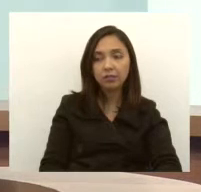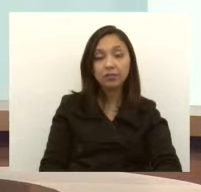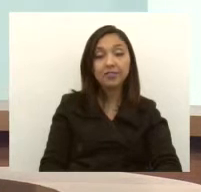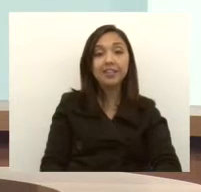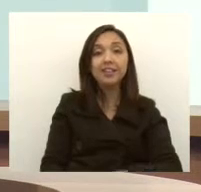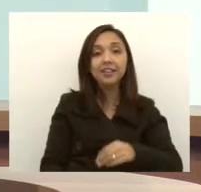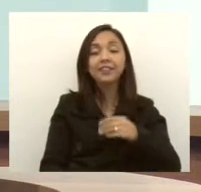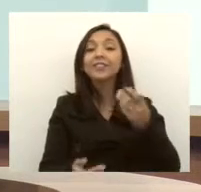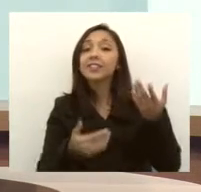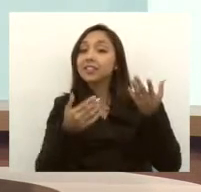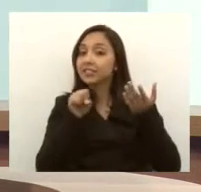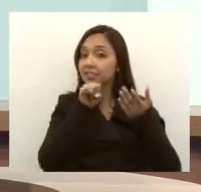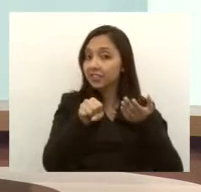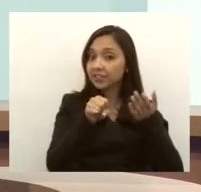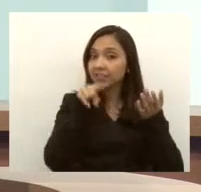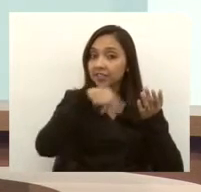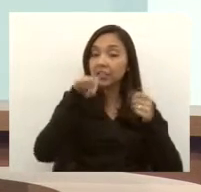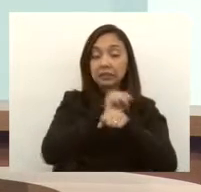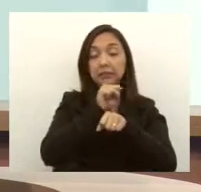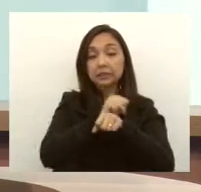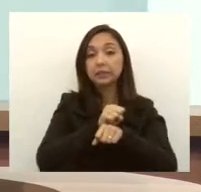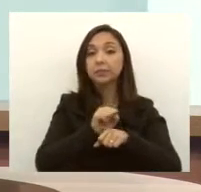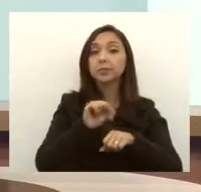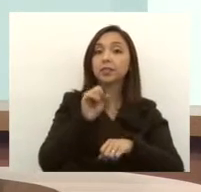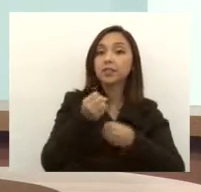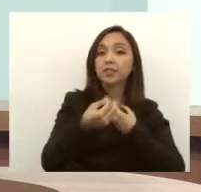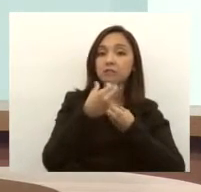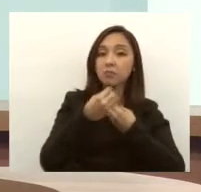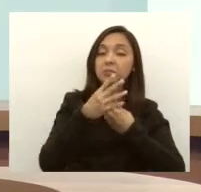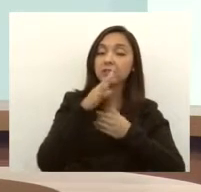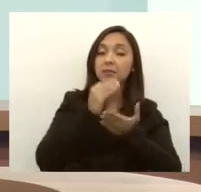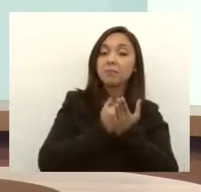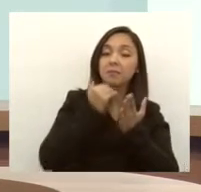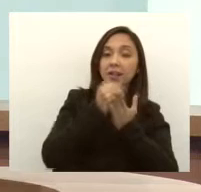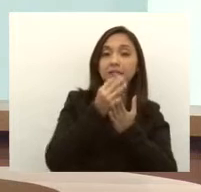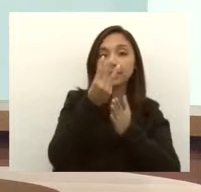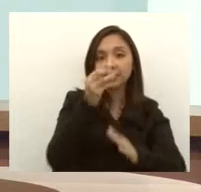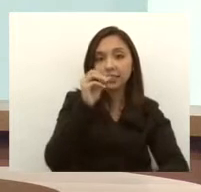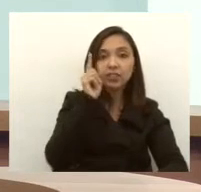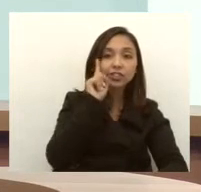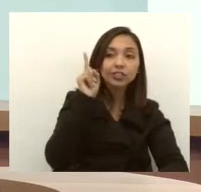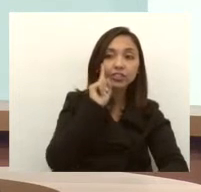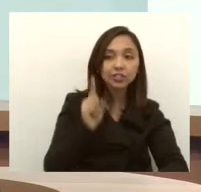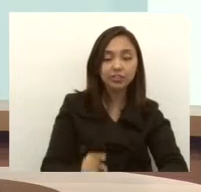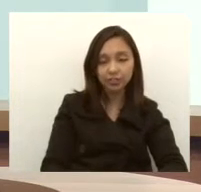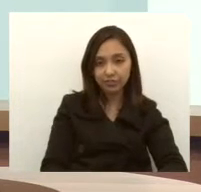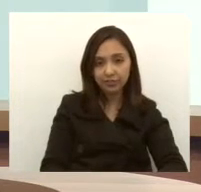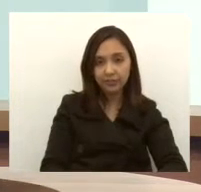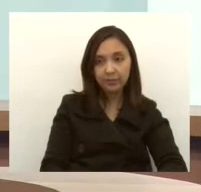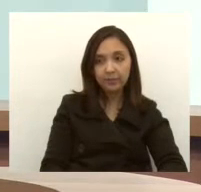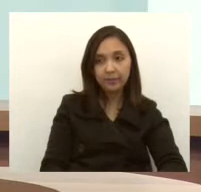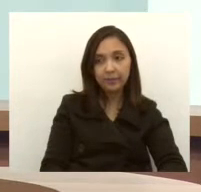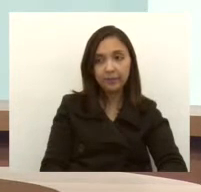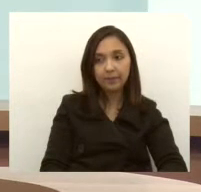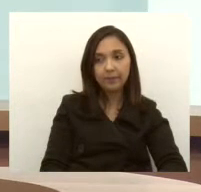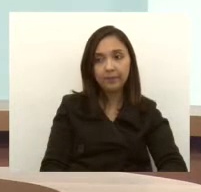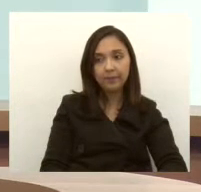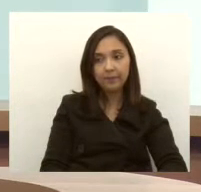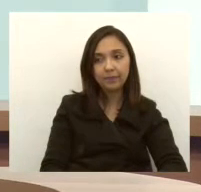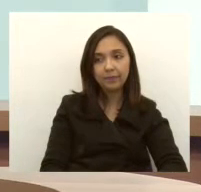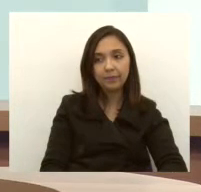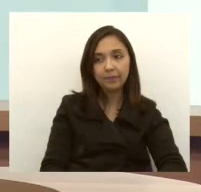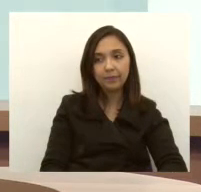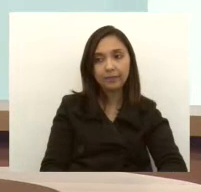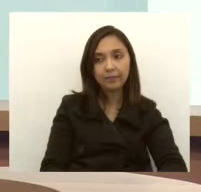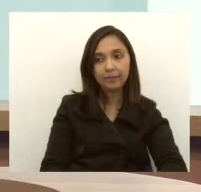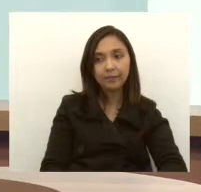o senhor esperar essa informação aí, é mais 30 dias para o senhor amigo do rei. Não, desculpa, com o respeito.